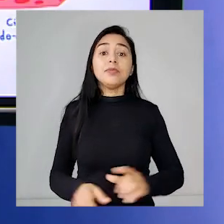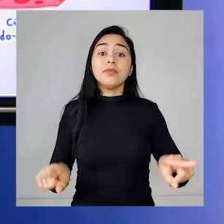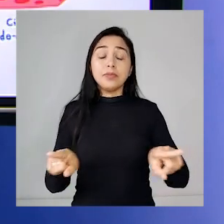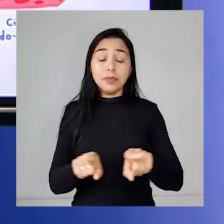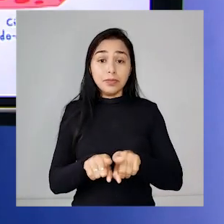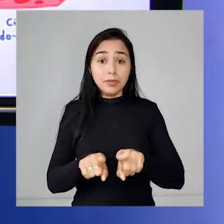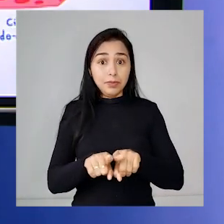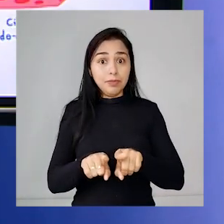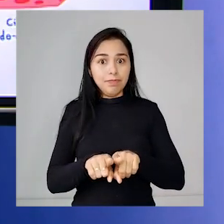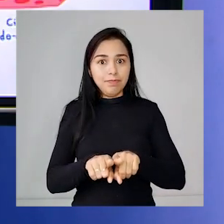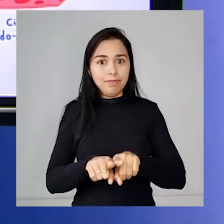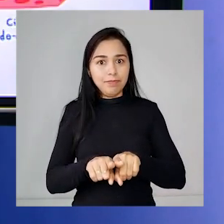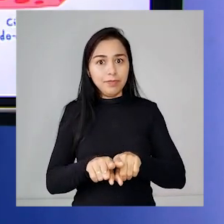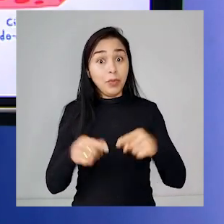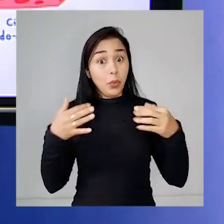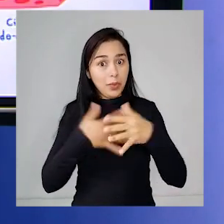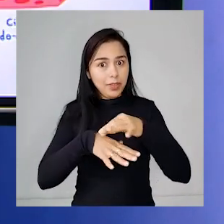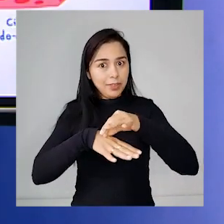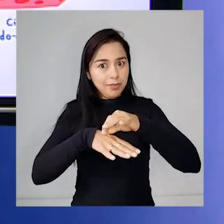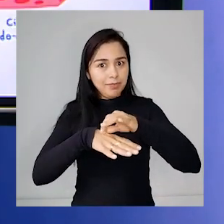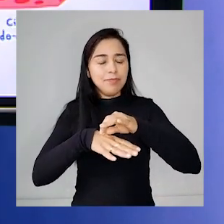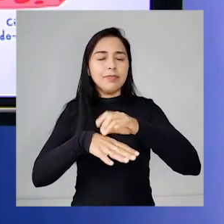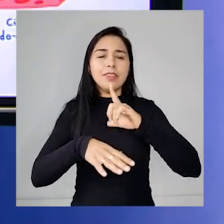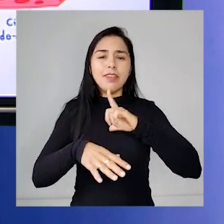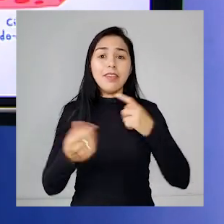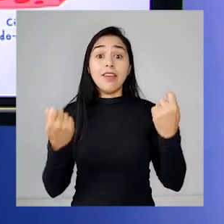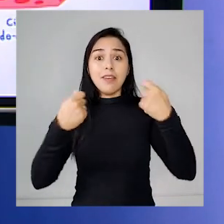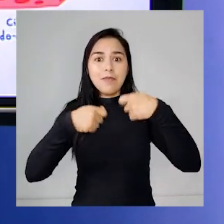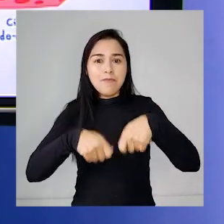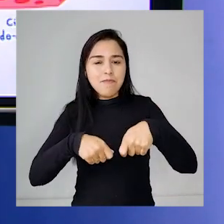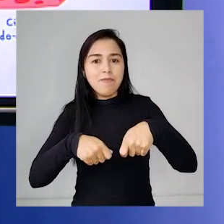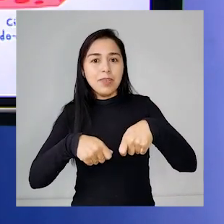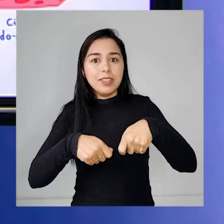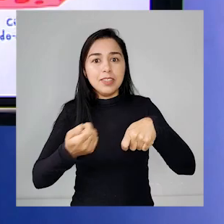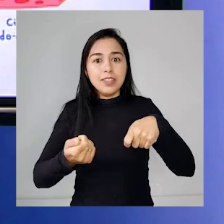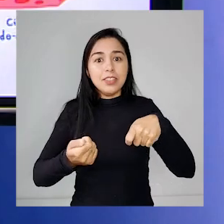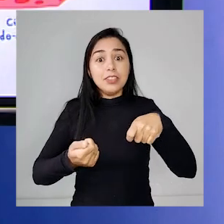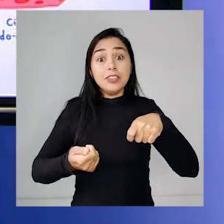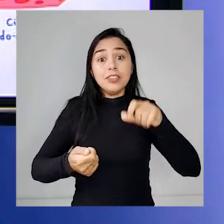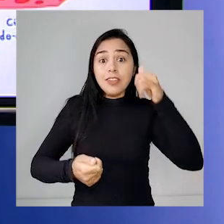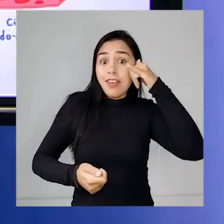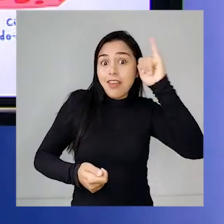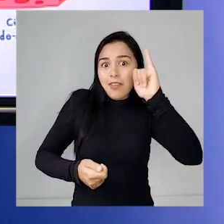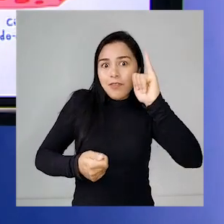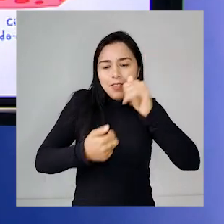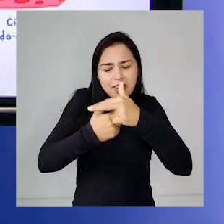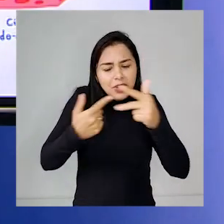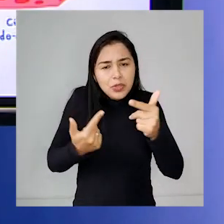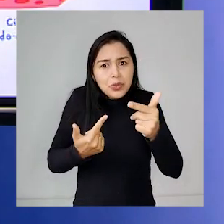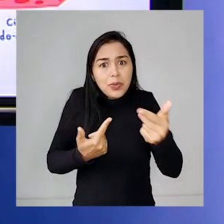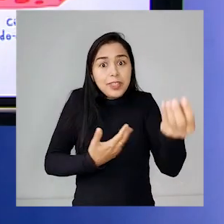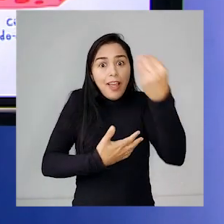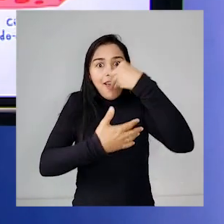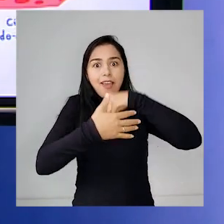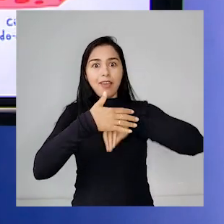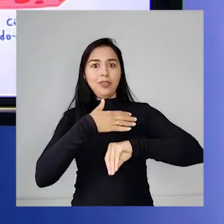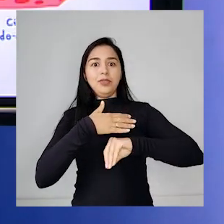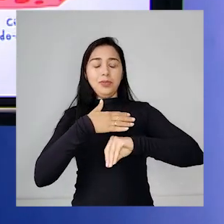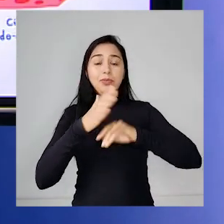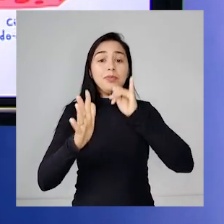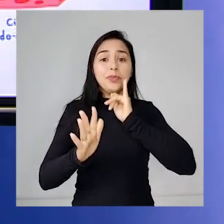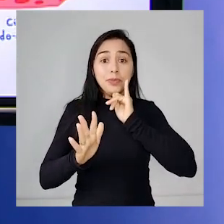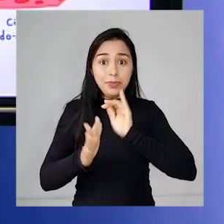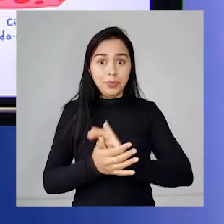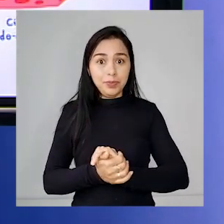nos fornece impermeabilização. Lembramos da pele novamente. Quando a gente toma banho, a água